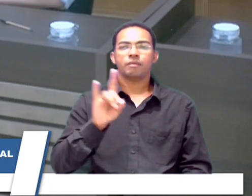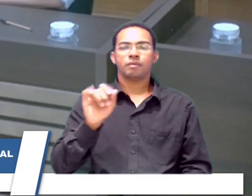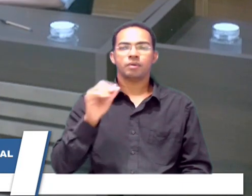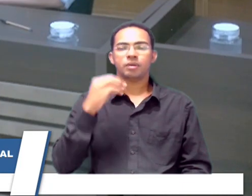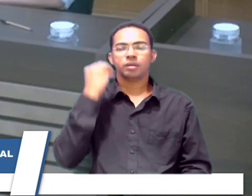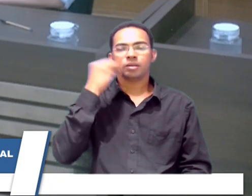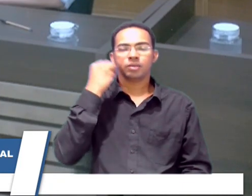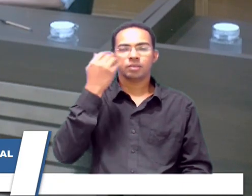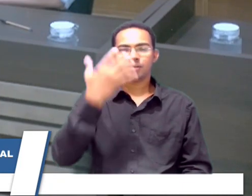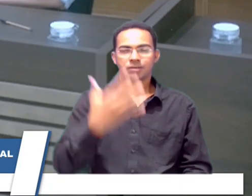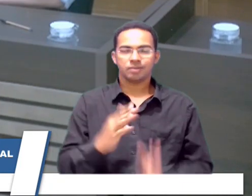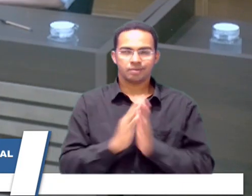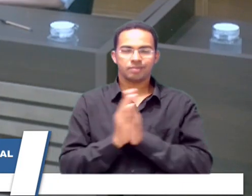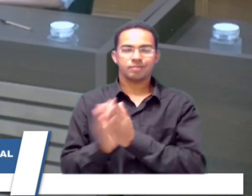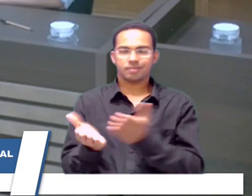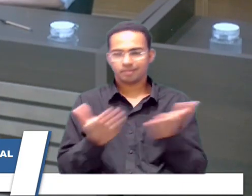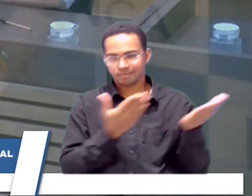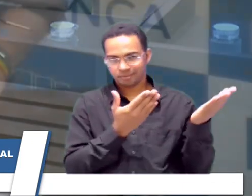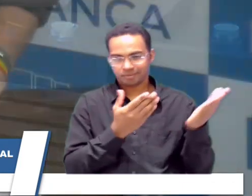dele, por favor.